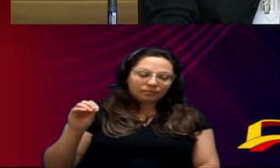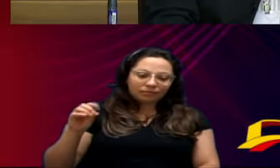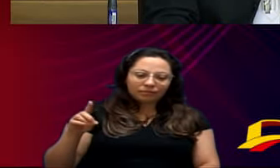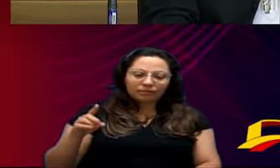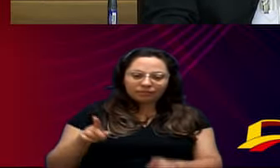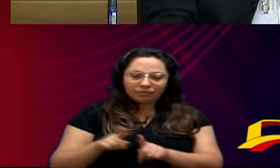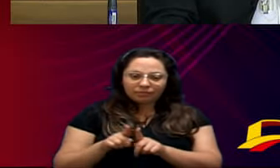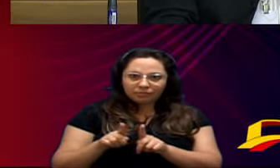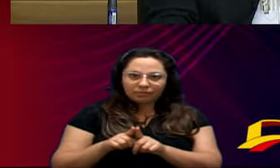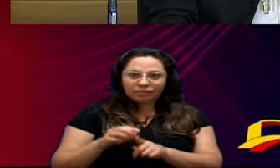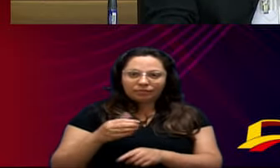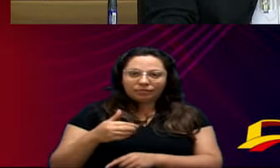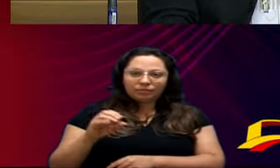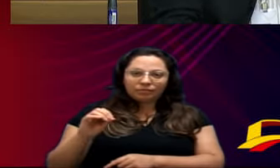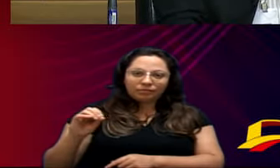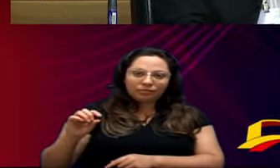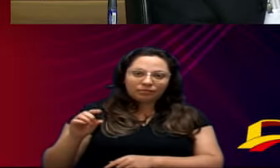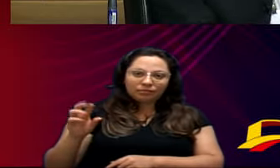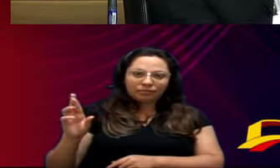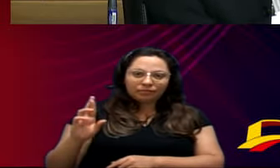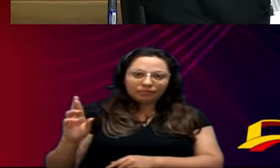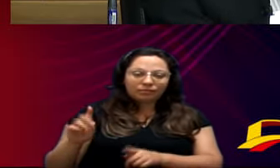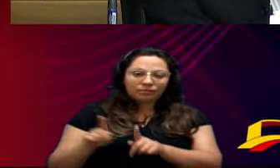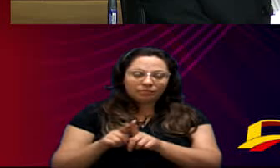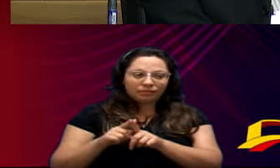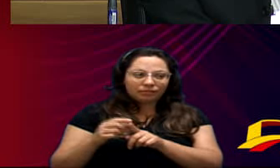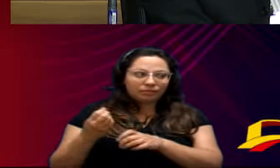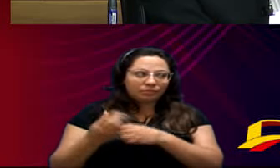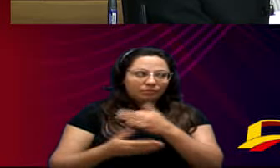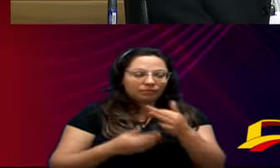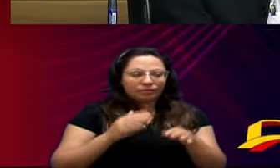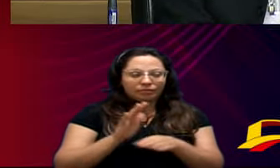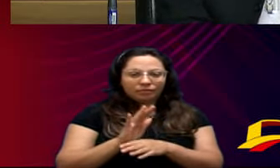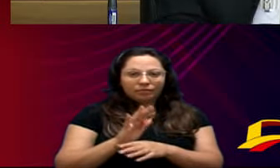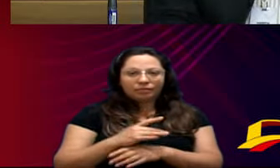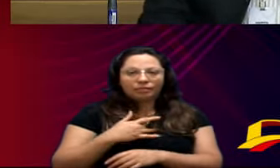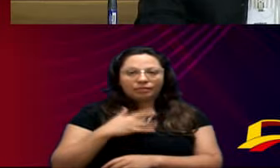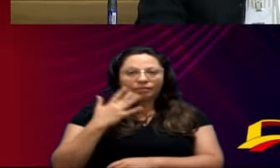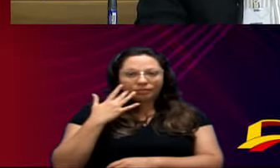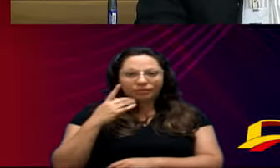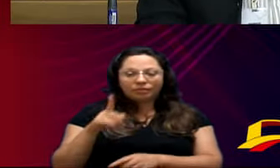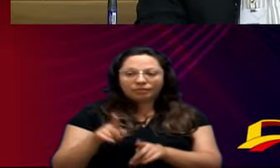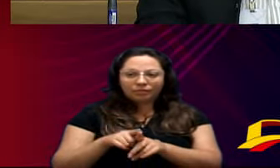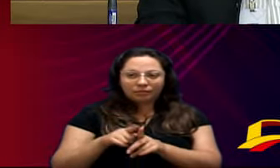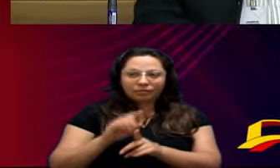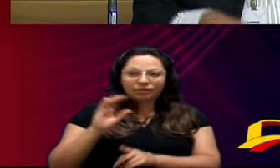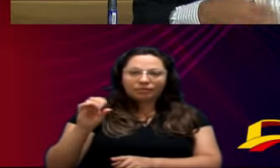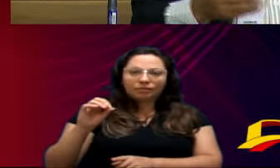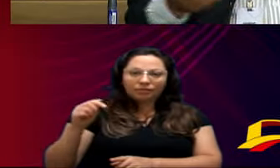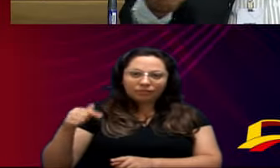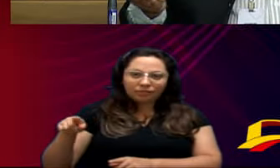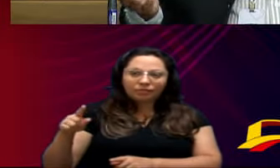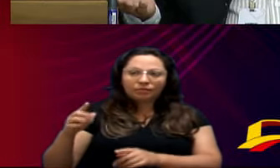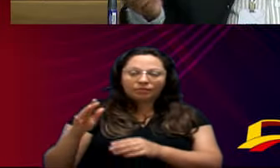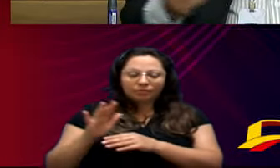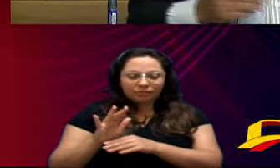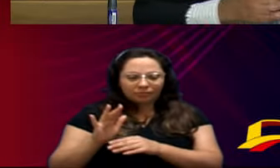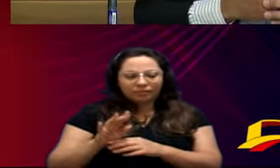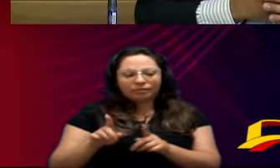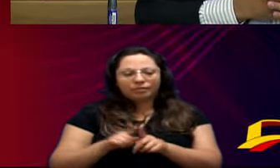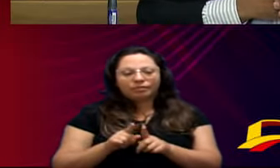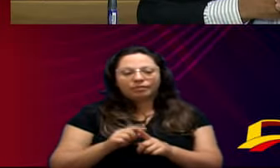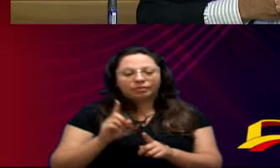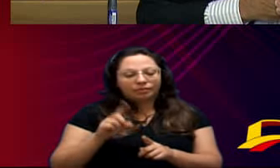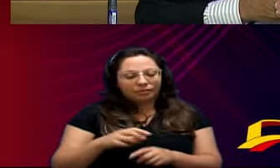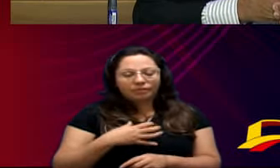que vai enviar R 100.000 tenho certeza que o vereador João Donizete vai encampar também essa essa missão que é um jeito da gente conseguir controlar